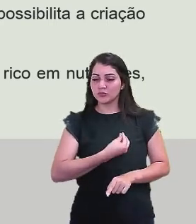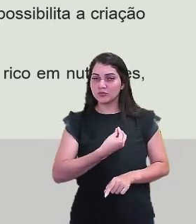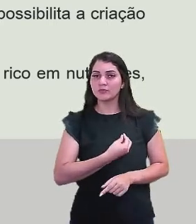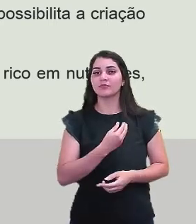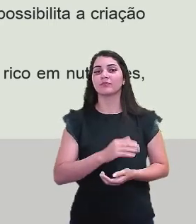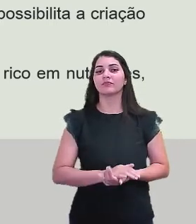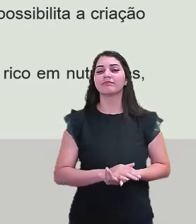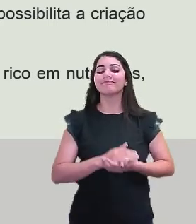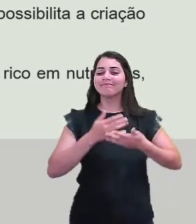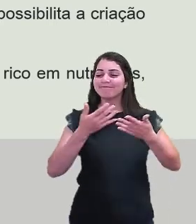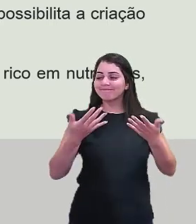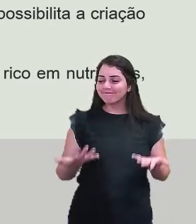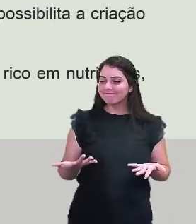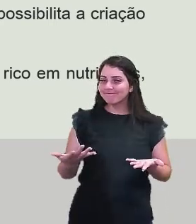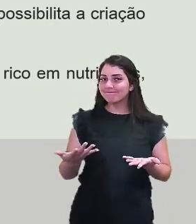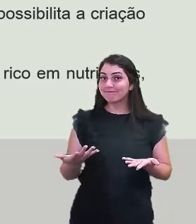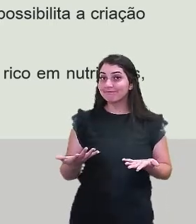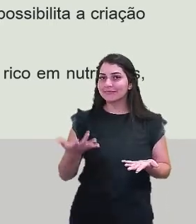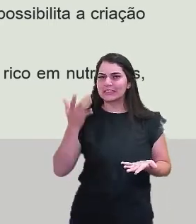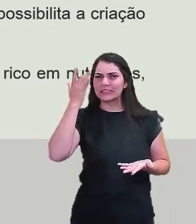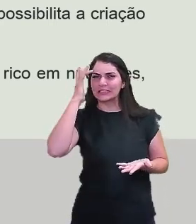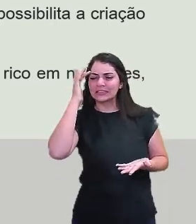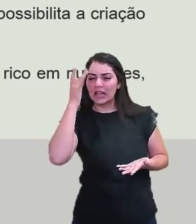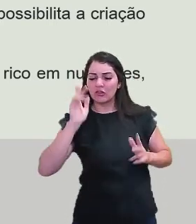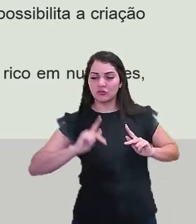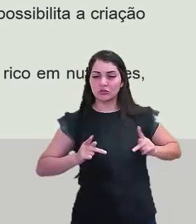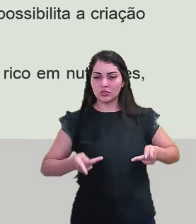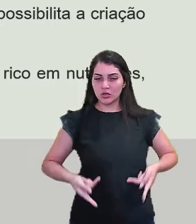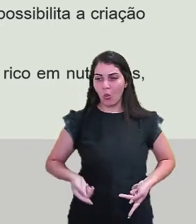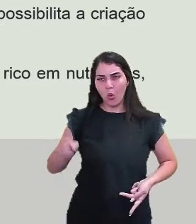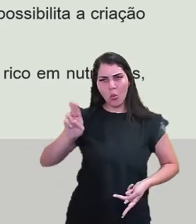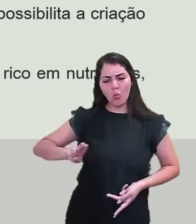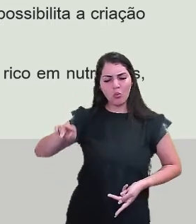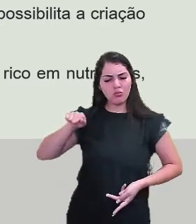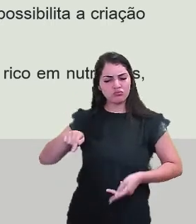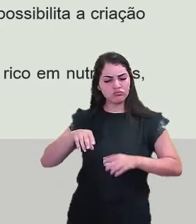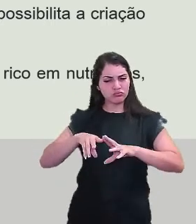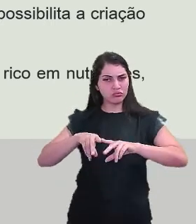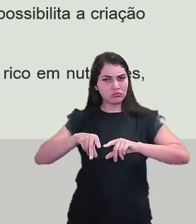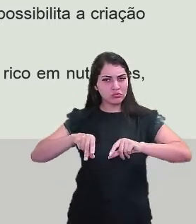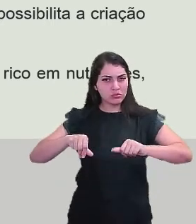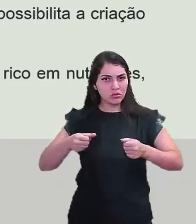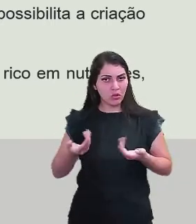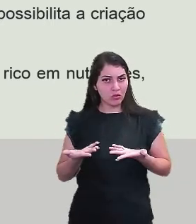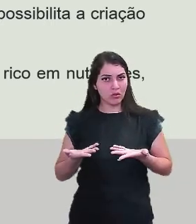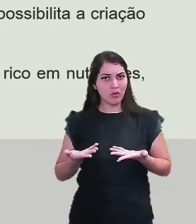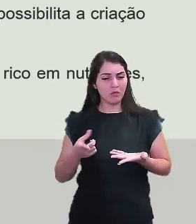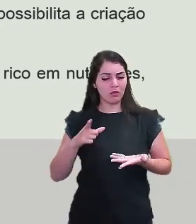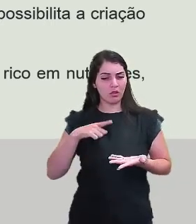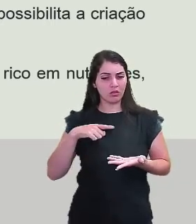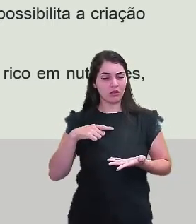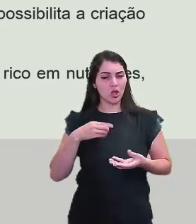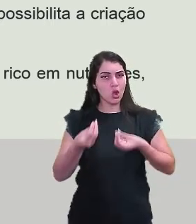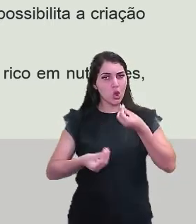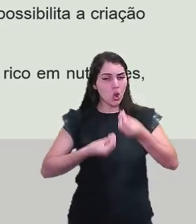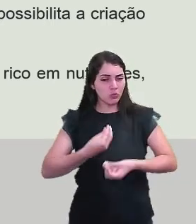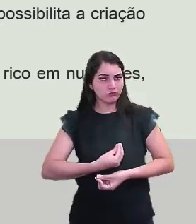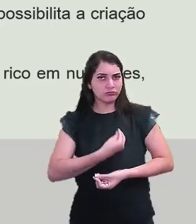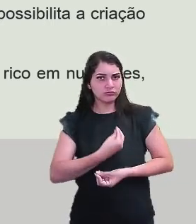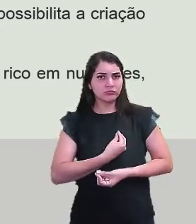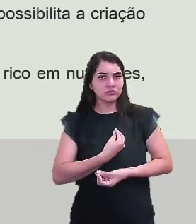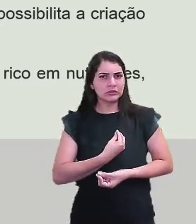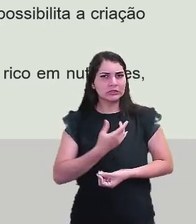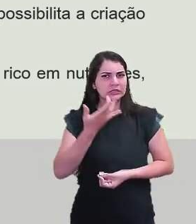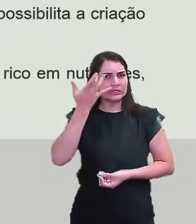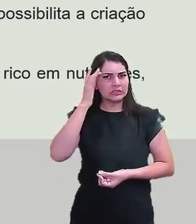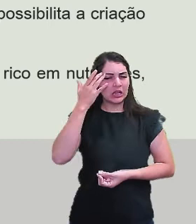sobrevivência. E aí, será que o ser humano utiliza o solo para se manter e sobreviver? Será